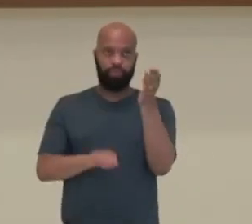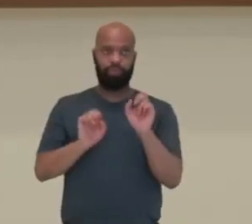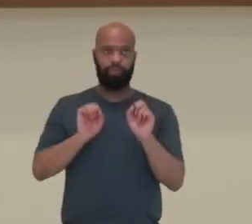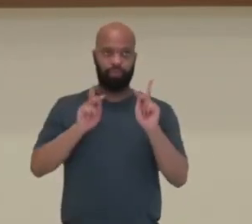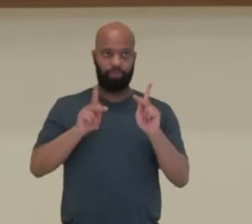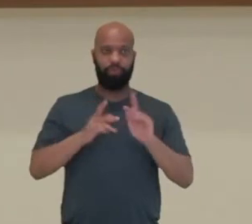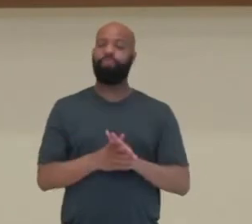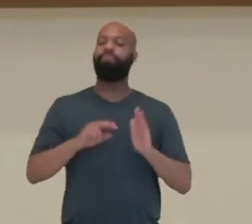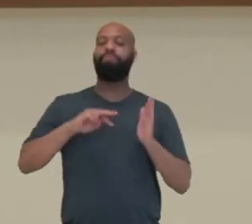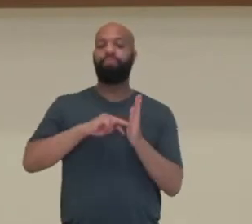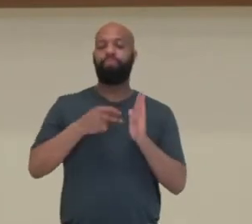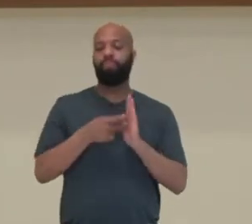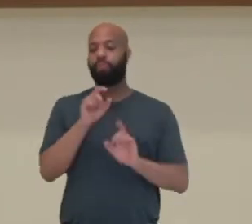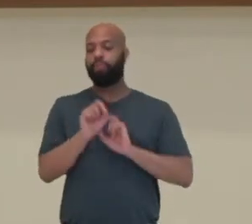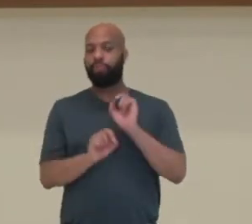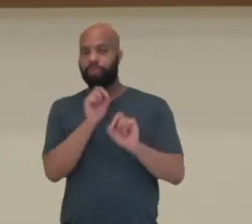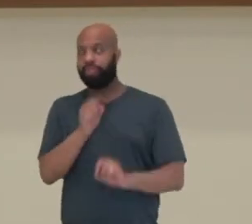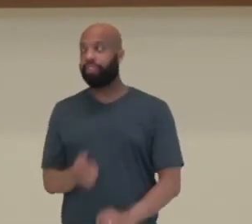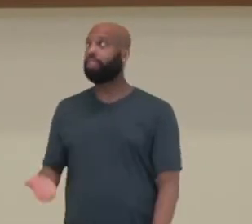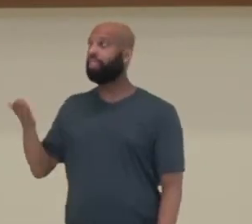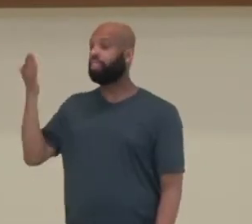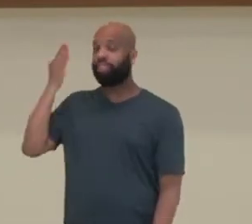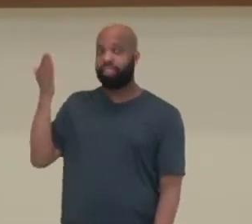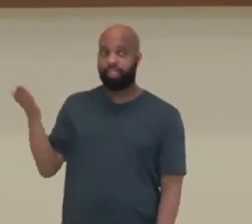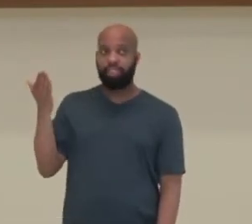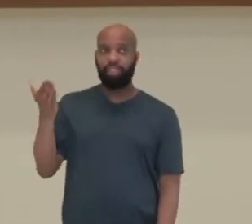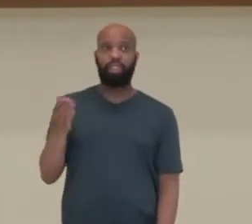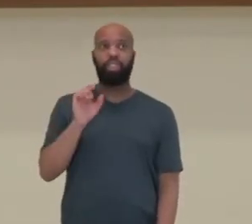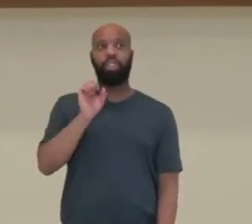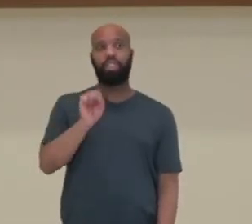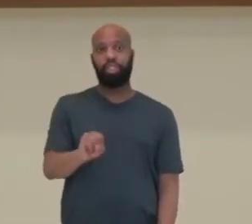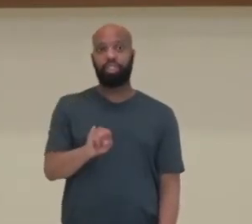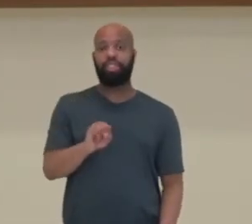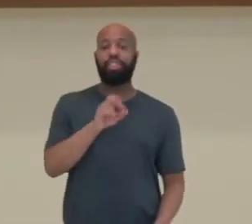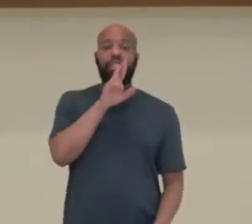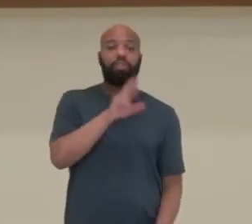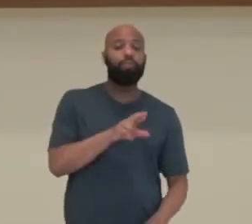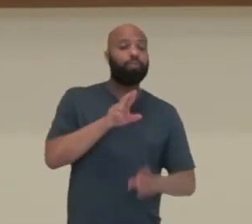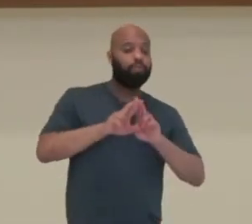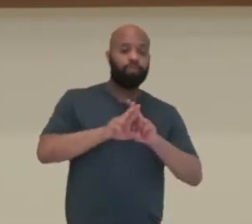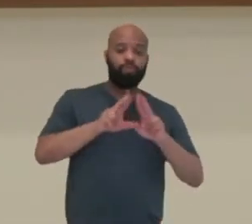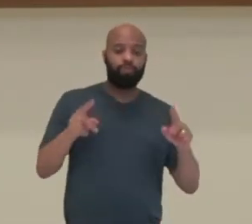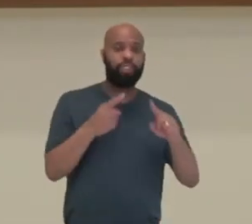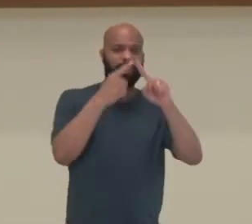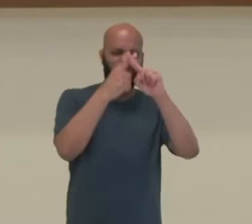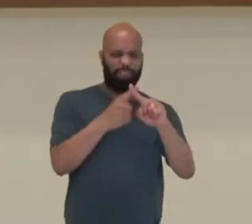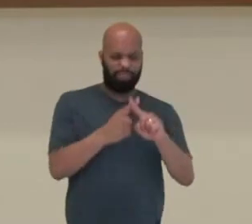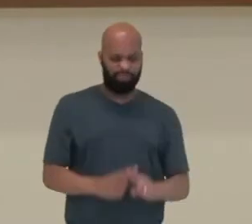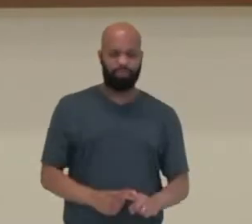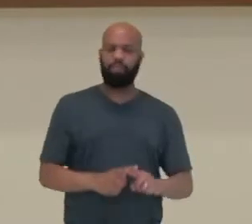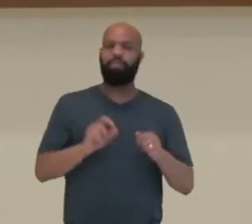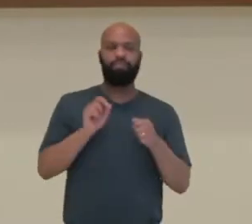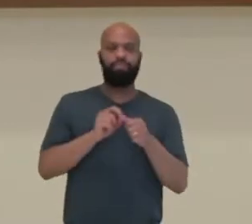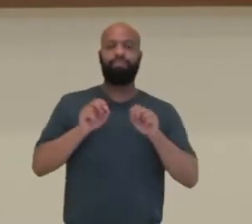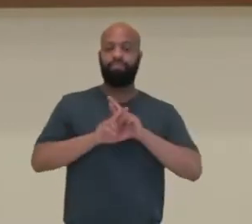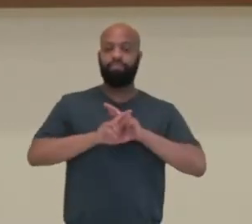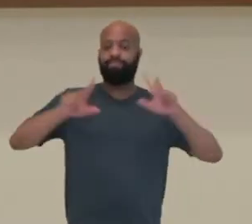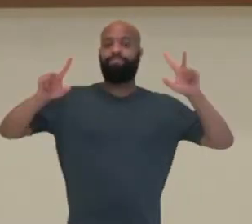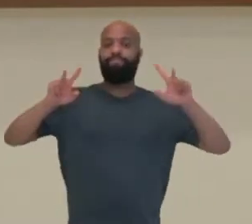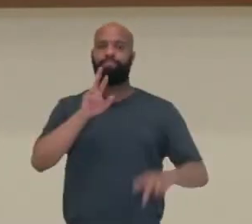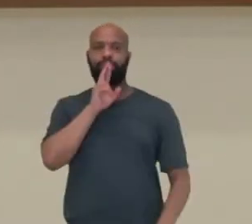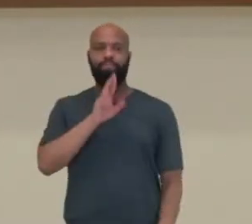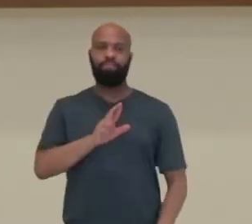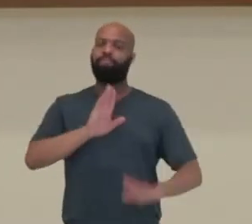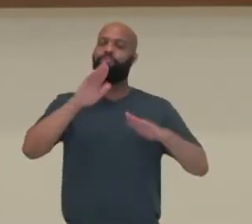anteriormente. Significa que neste caso, caso não dê o mesmo resultado para todos os produtos, neste caso eles não